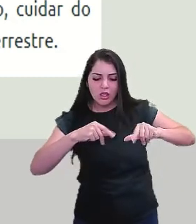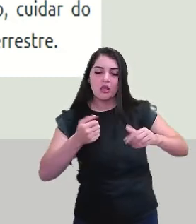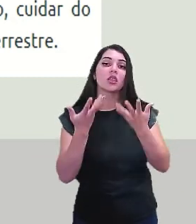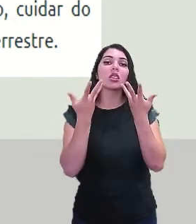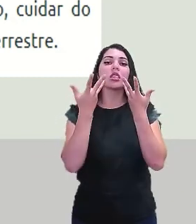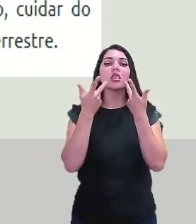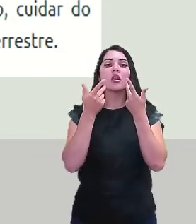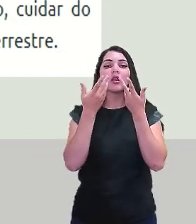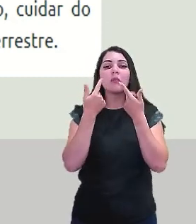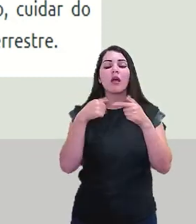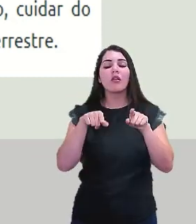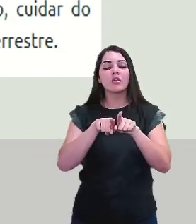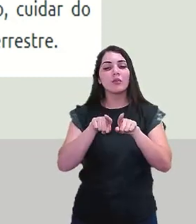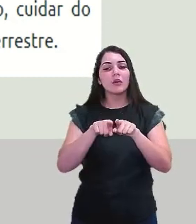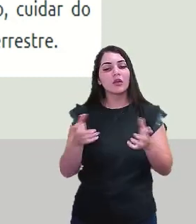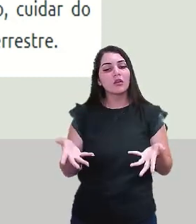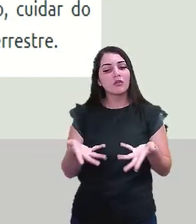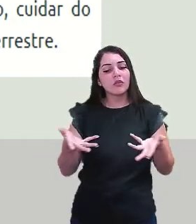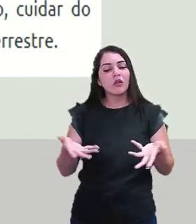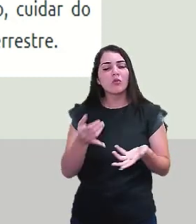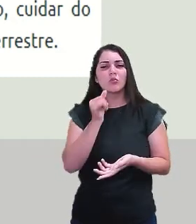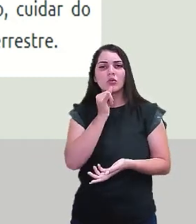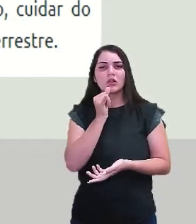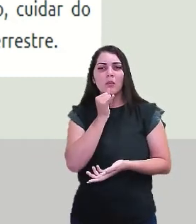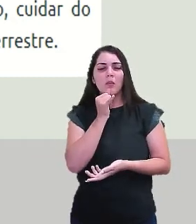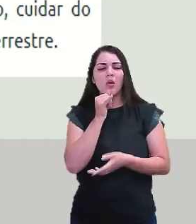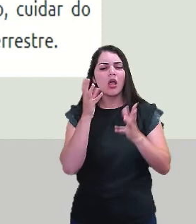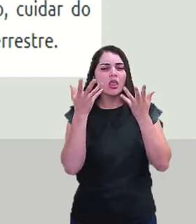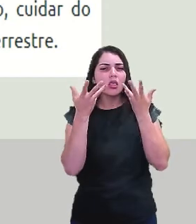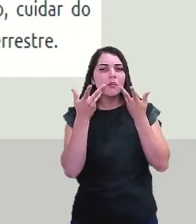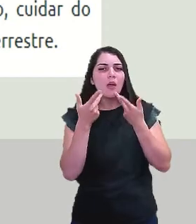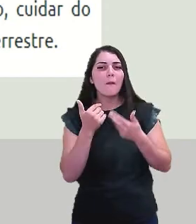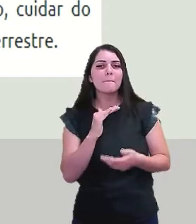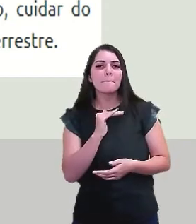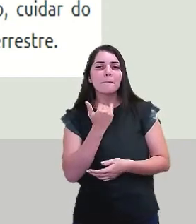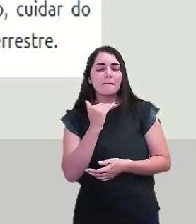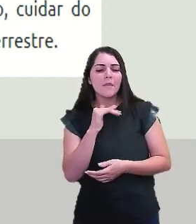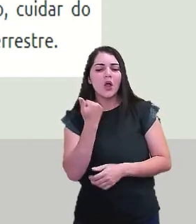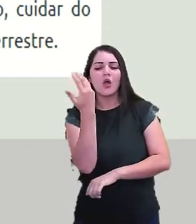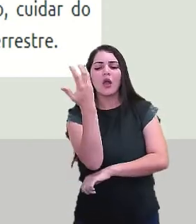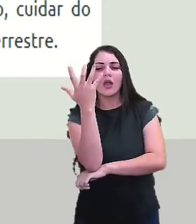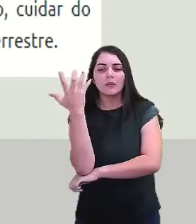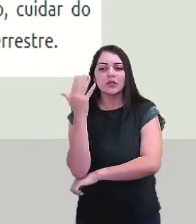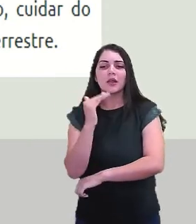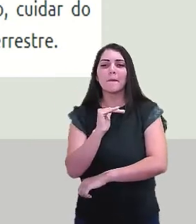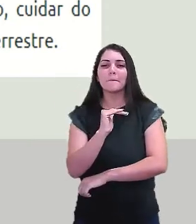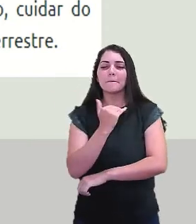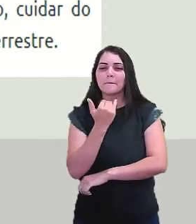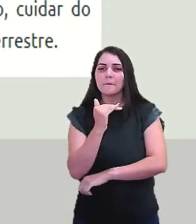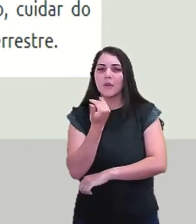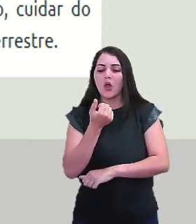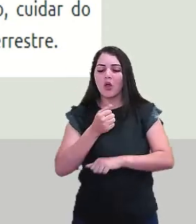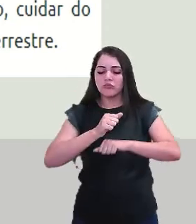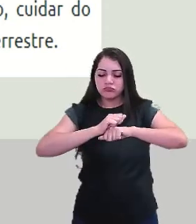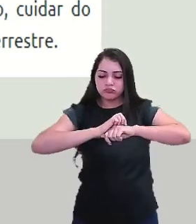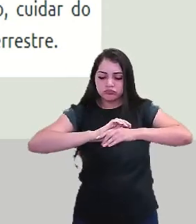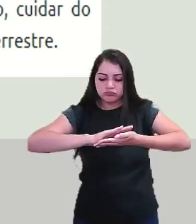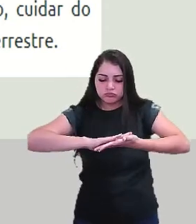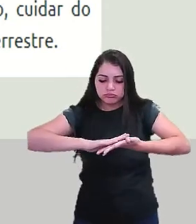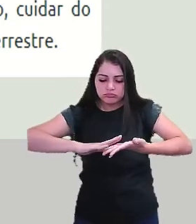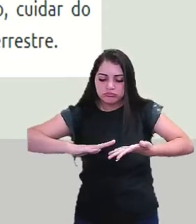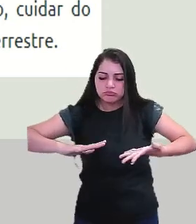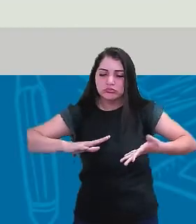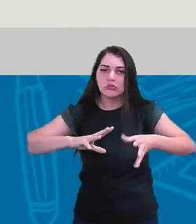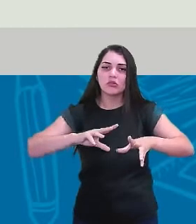vegetais. Quando o animalzinho morre, aqueles insetozinhos, aquelas plantinhas, elas morrem, elas ficam ali depositadas naquele solo